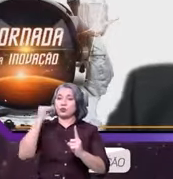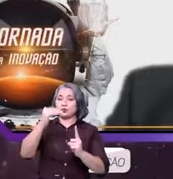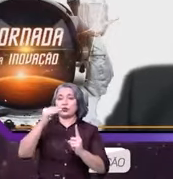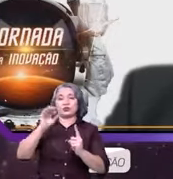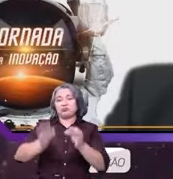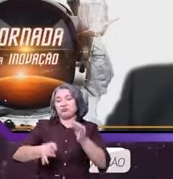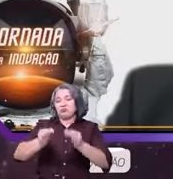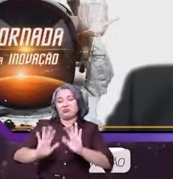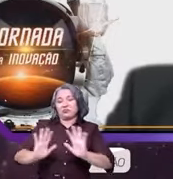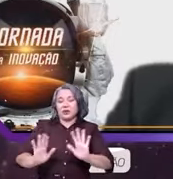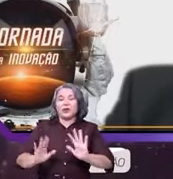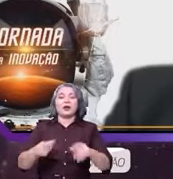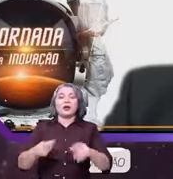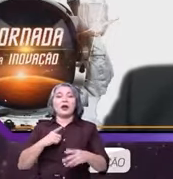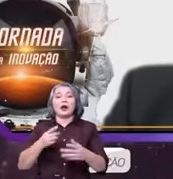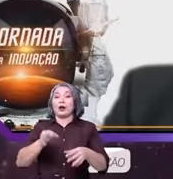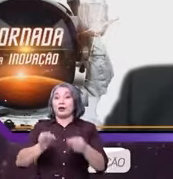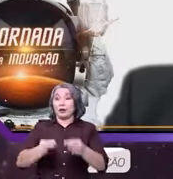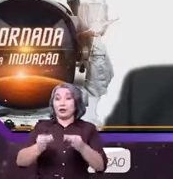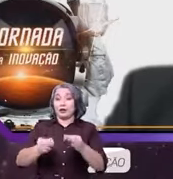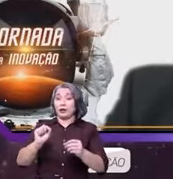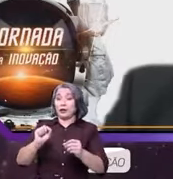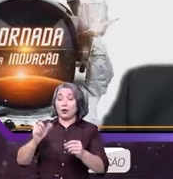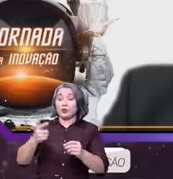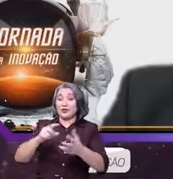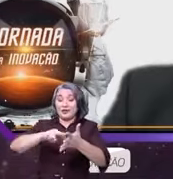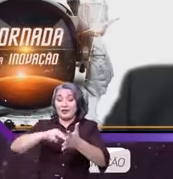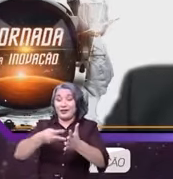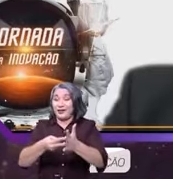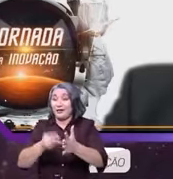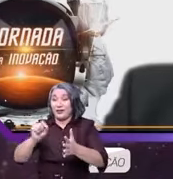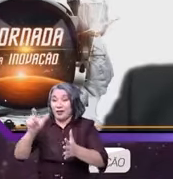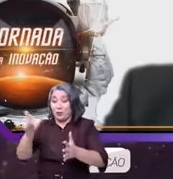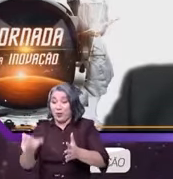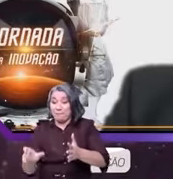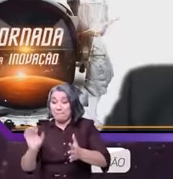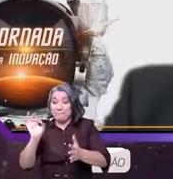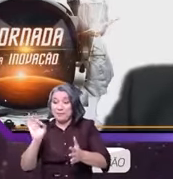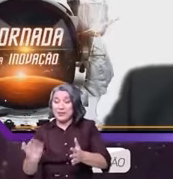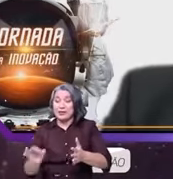aspecto. Então, no caso do tribunal, não significa cliente uma pessoa